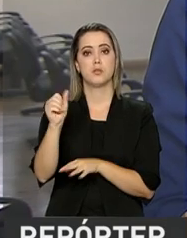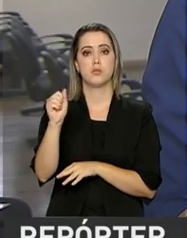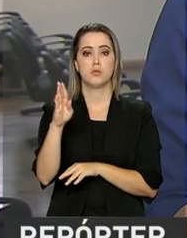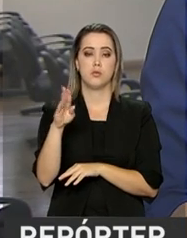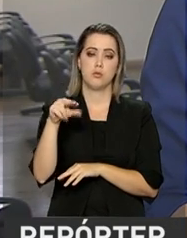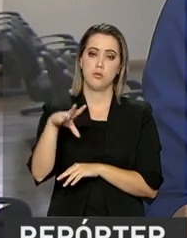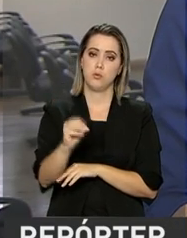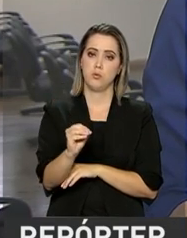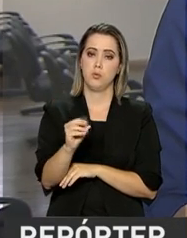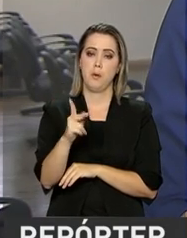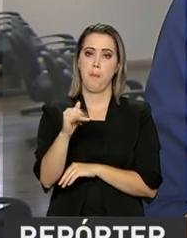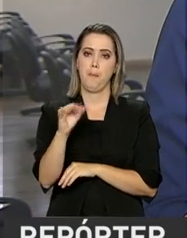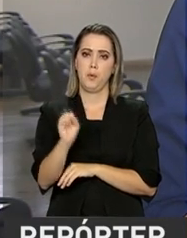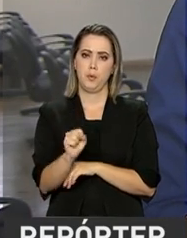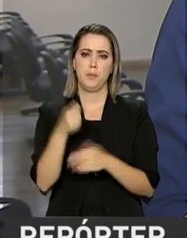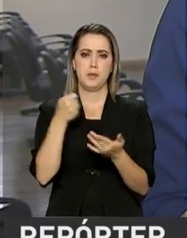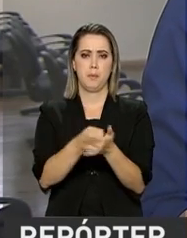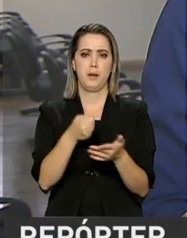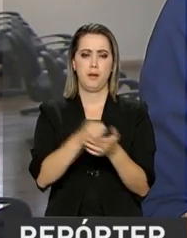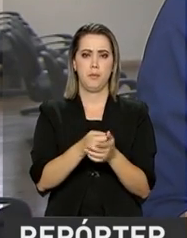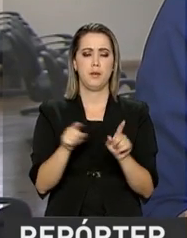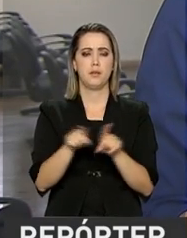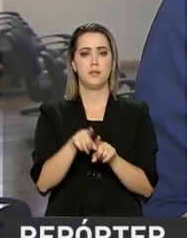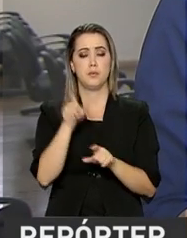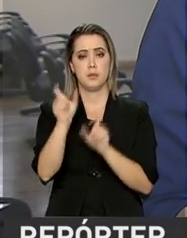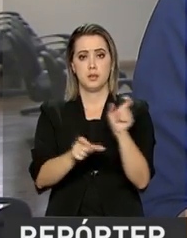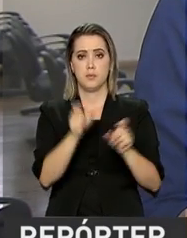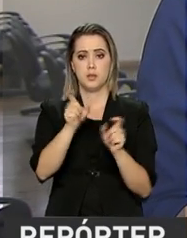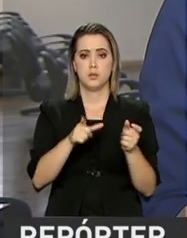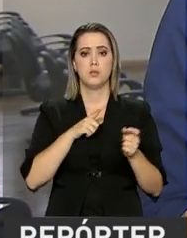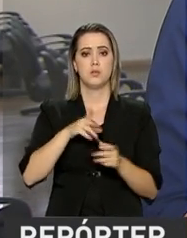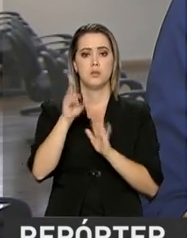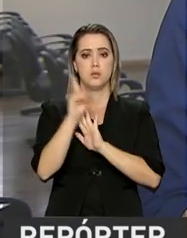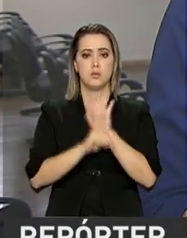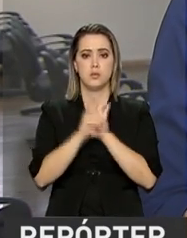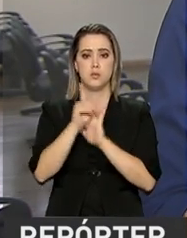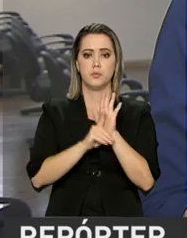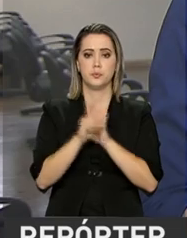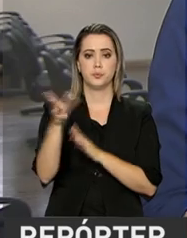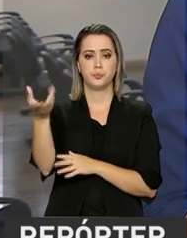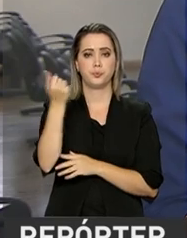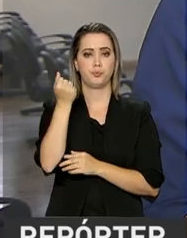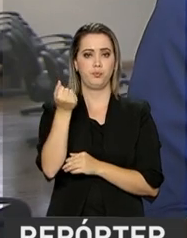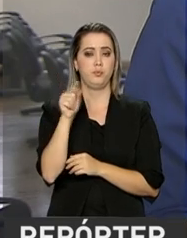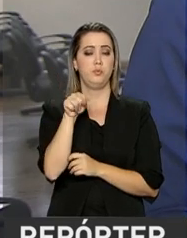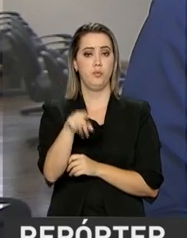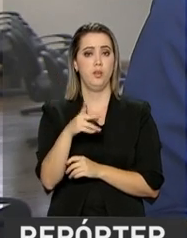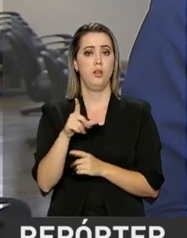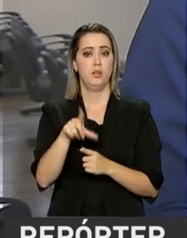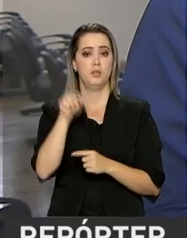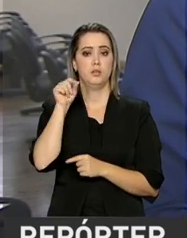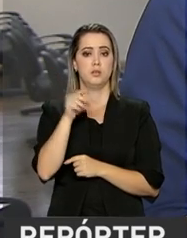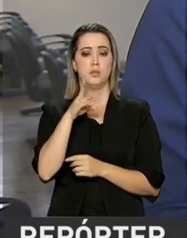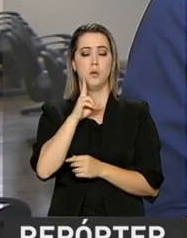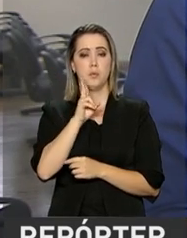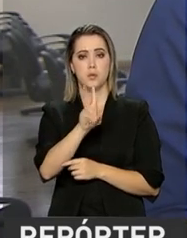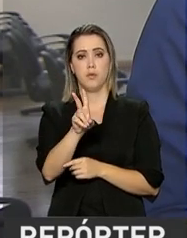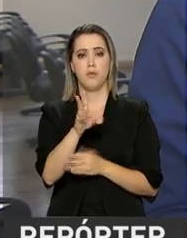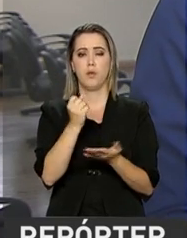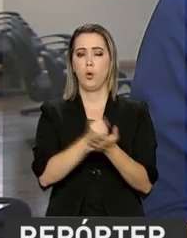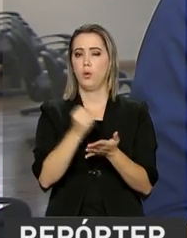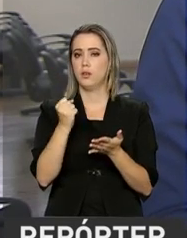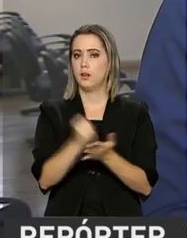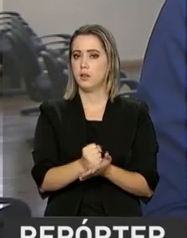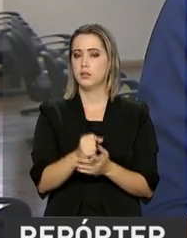e Pis como calendário de pagamentos e se o trabalhador tem direito ao benefício na opção consulta de